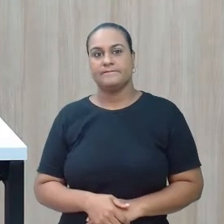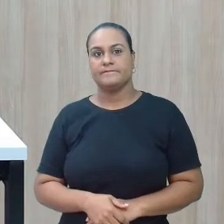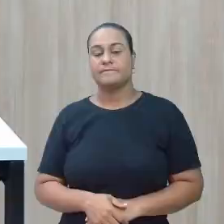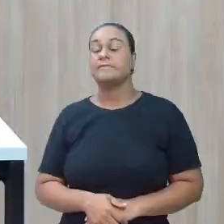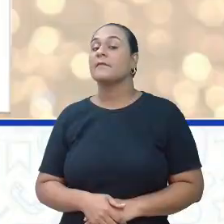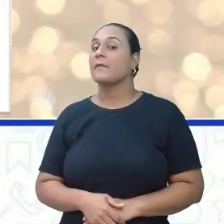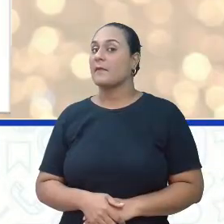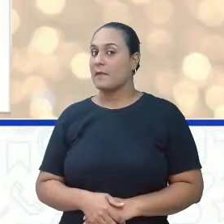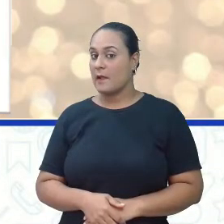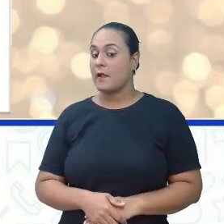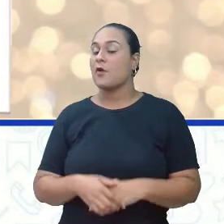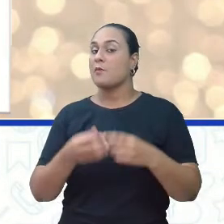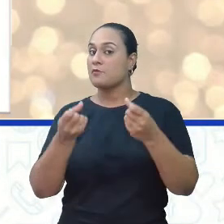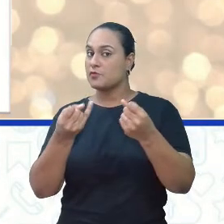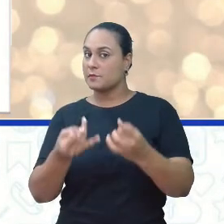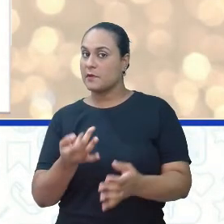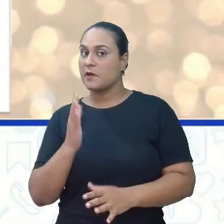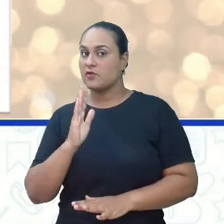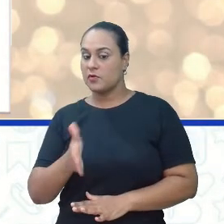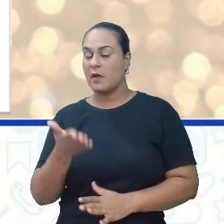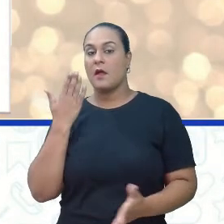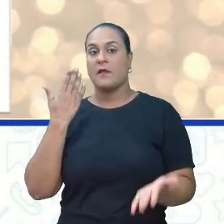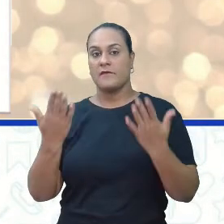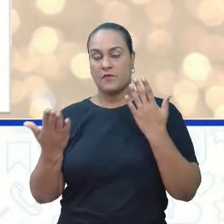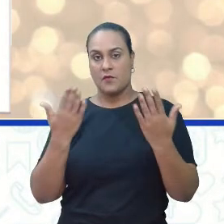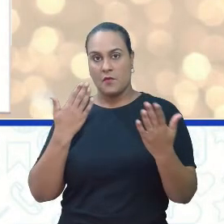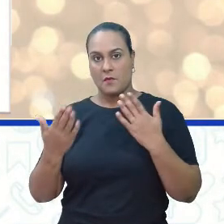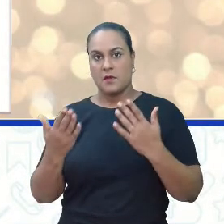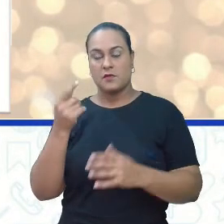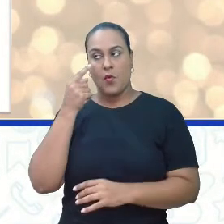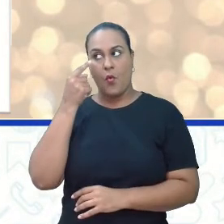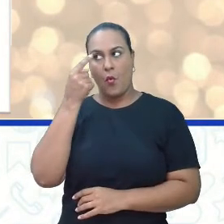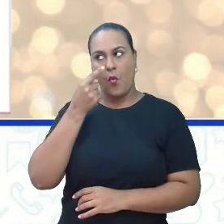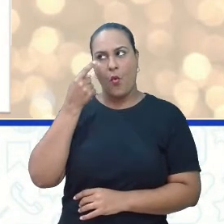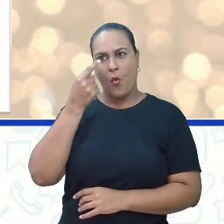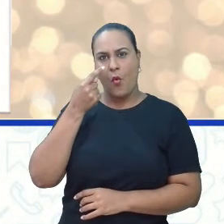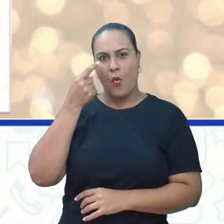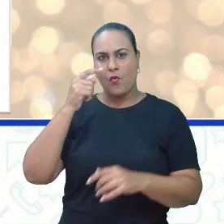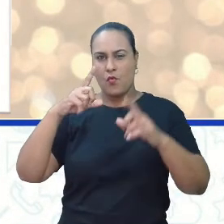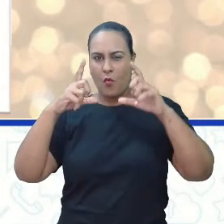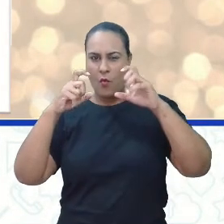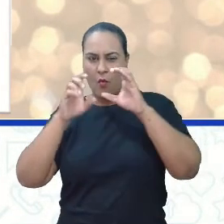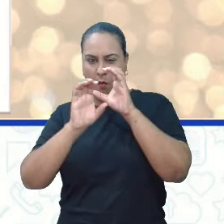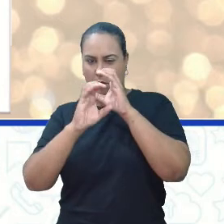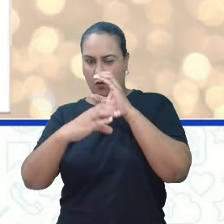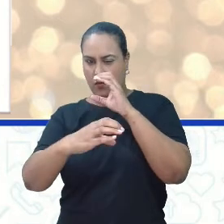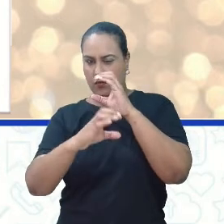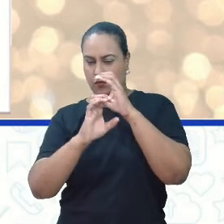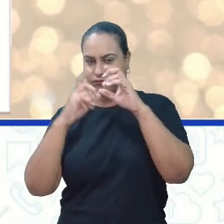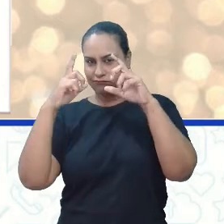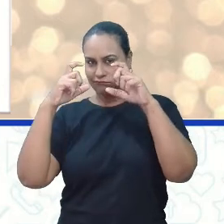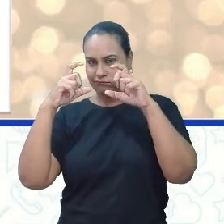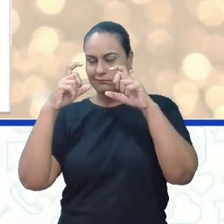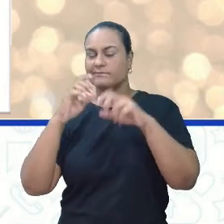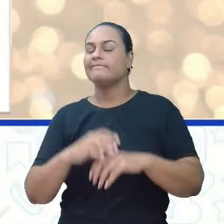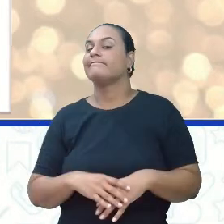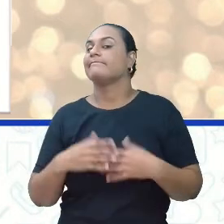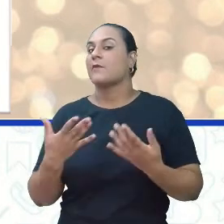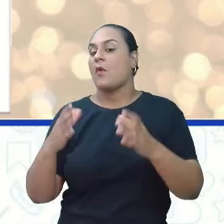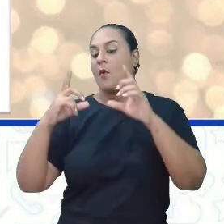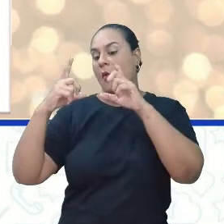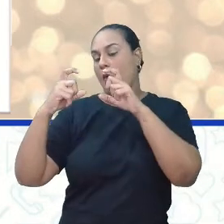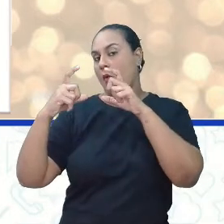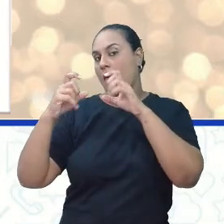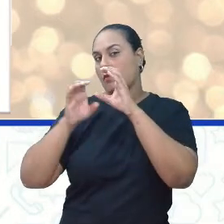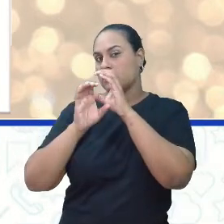Como eu disse, nós vamos fazer uma comparação dos nossos olhos com uma máquina fotográfica. Então, a máquina